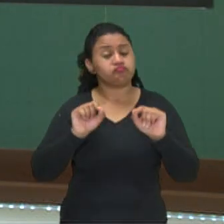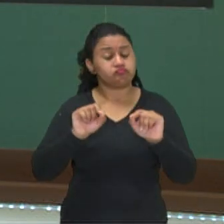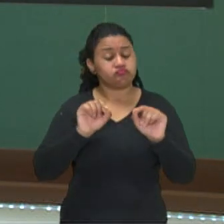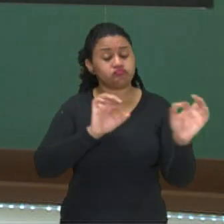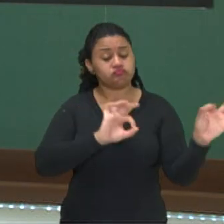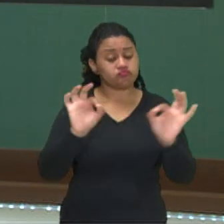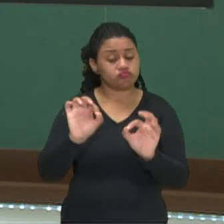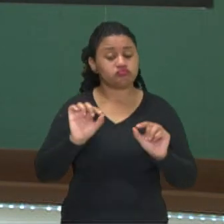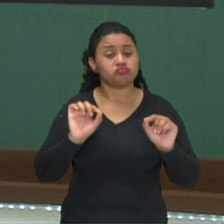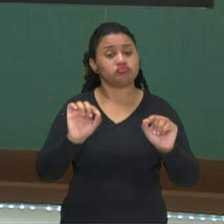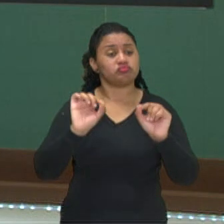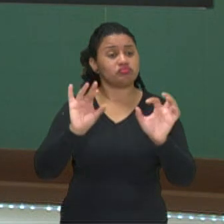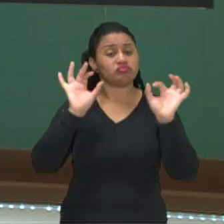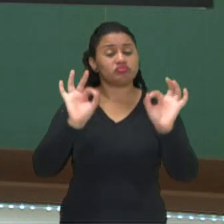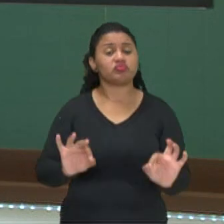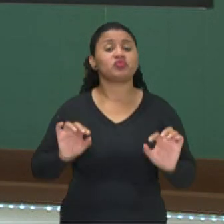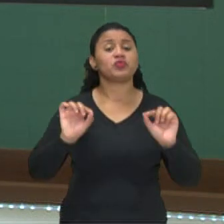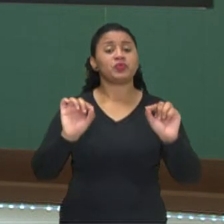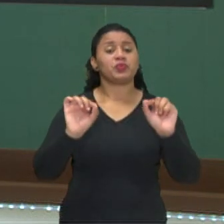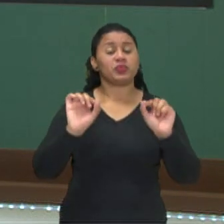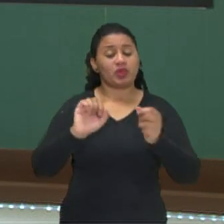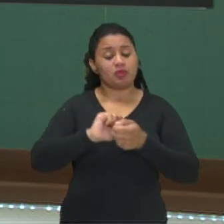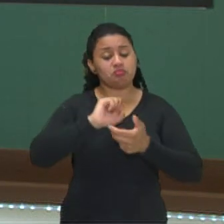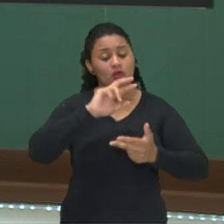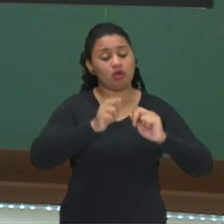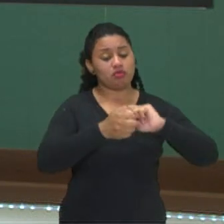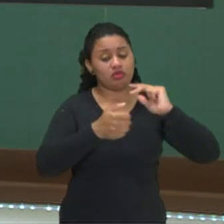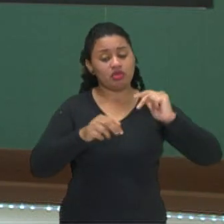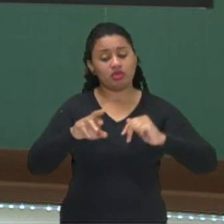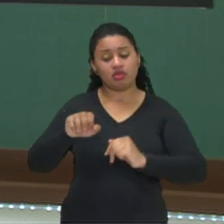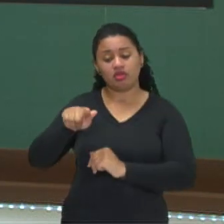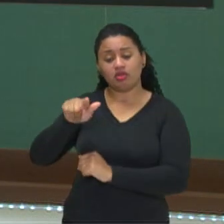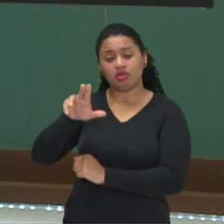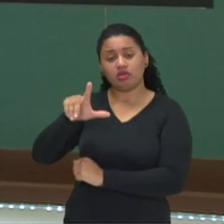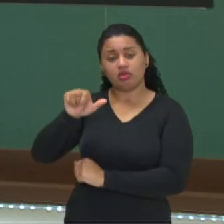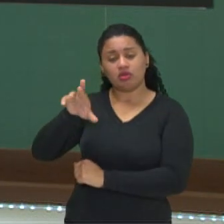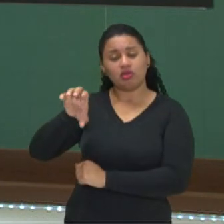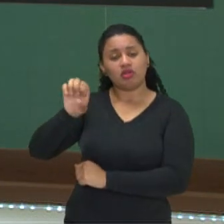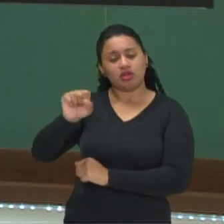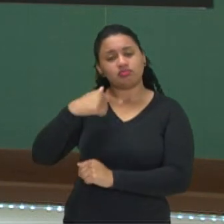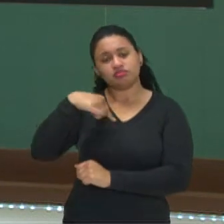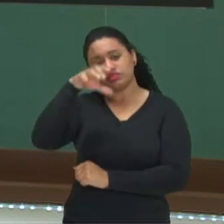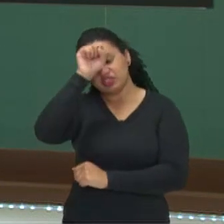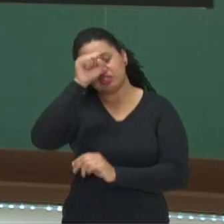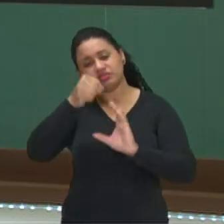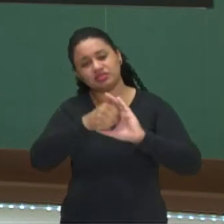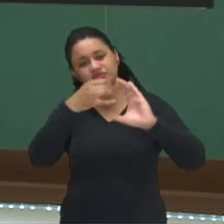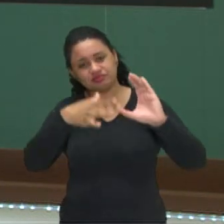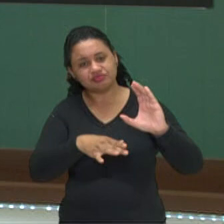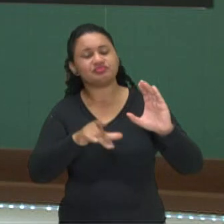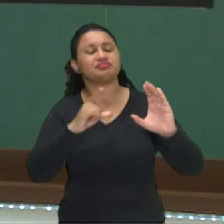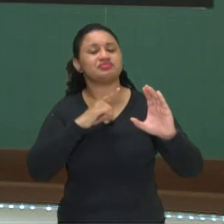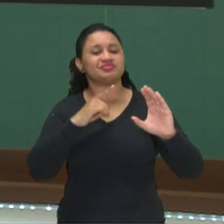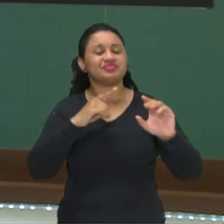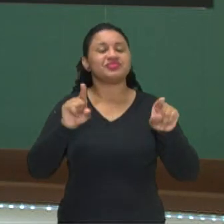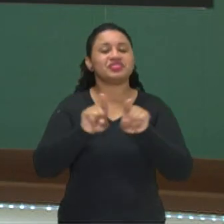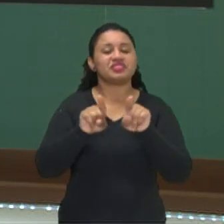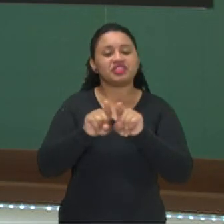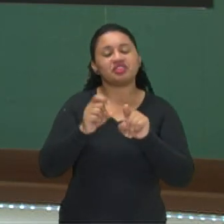nesse vídeo exatamente com poliedros regulares. Vimos as características dele e